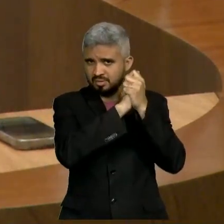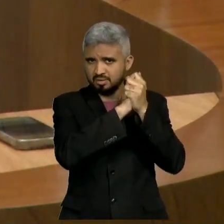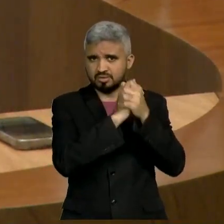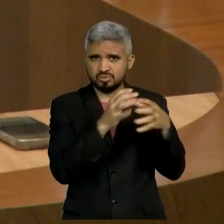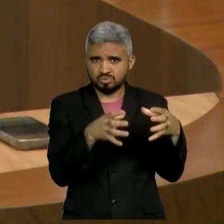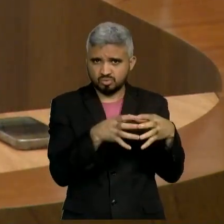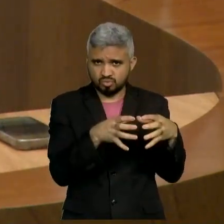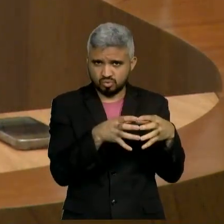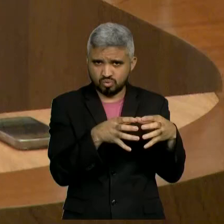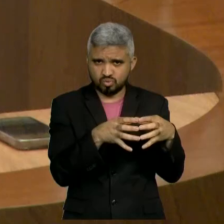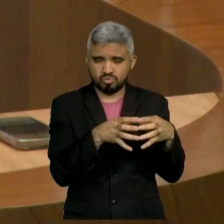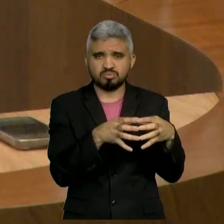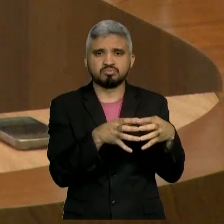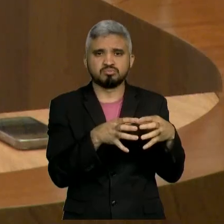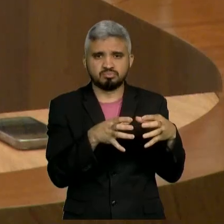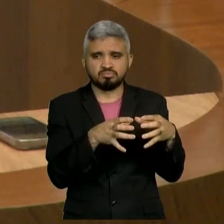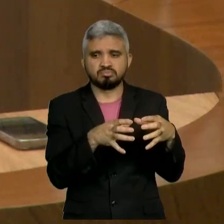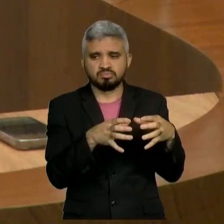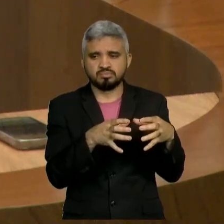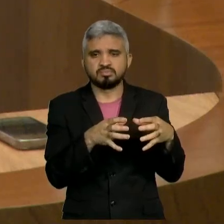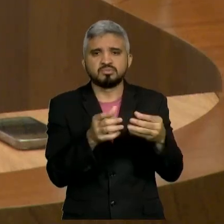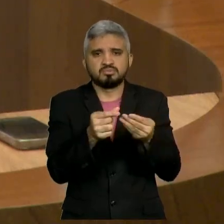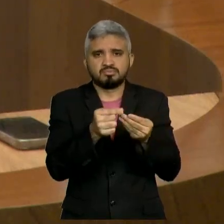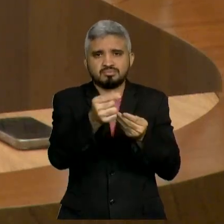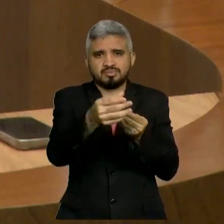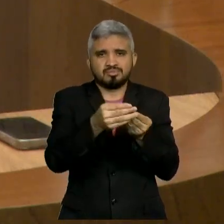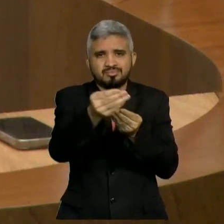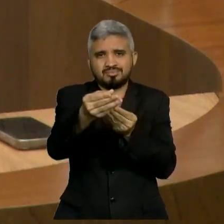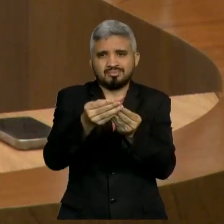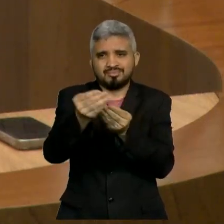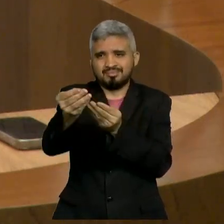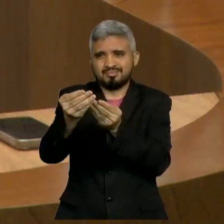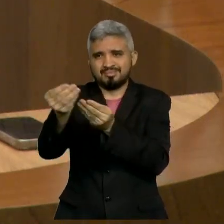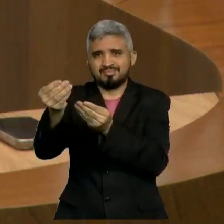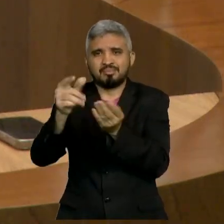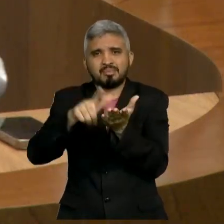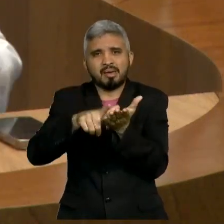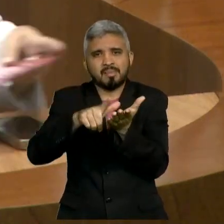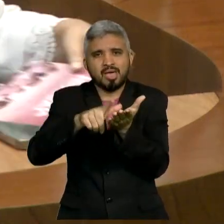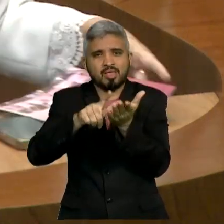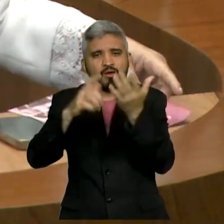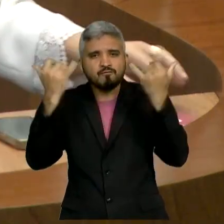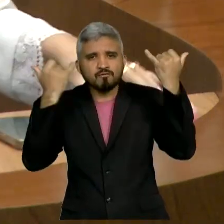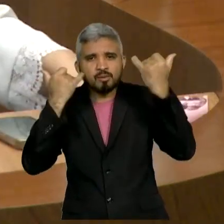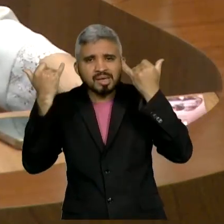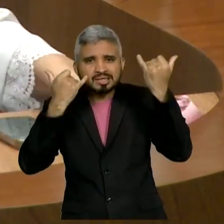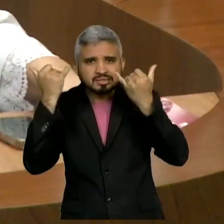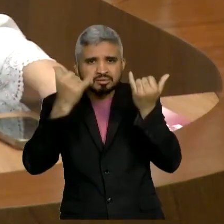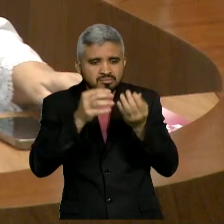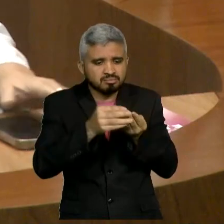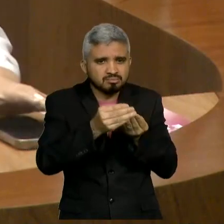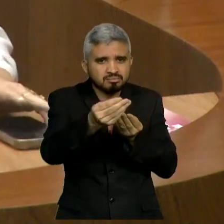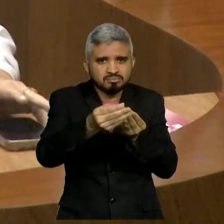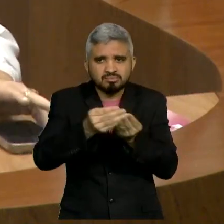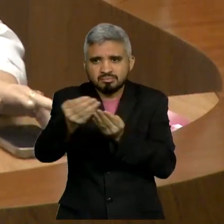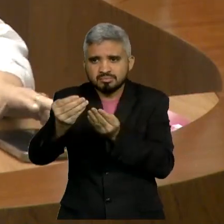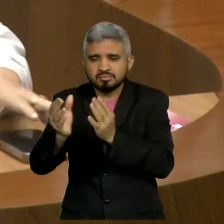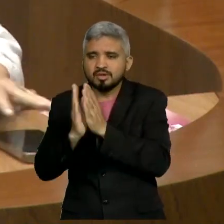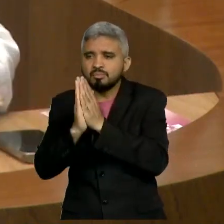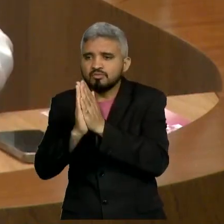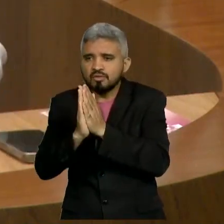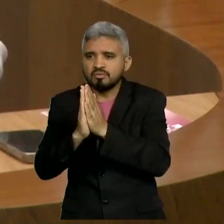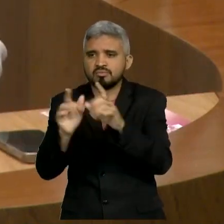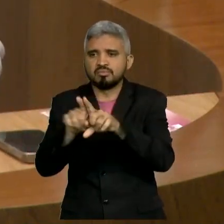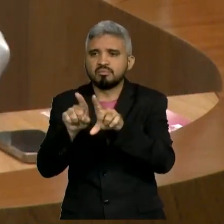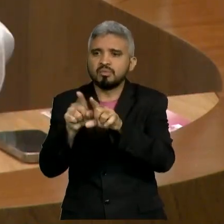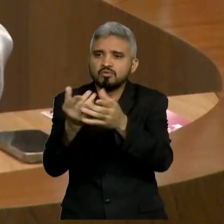vocês receberam todos aí os folhetos informativos, e eu gostaria que os deputados também fizesse a divulgação desse